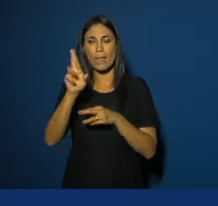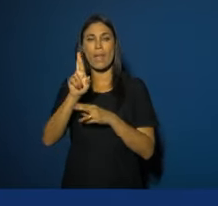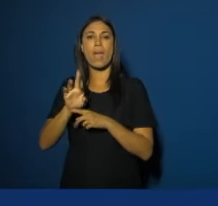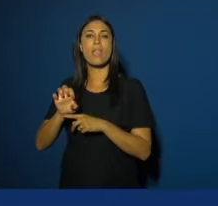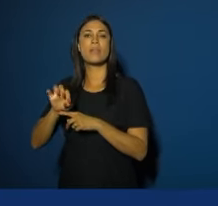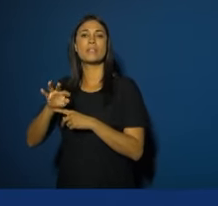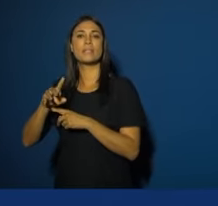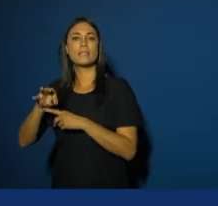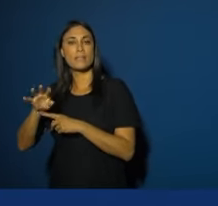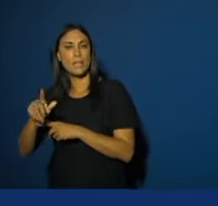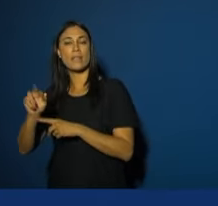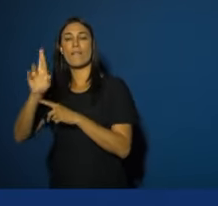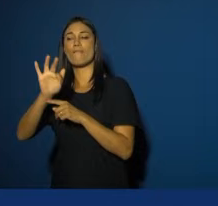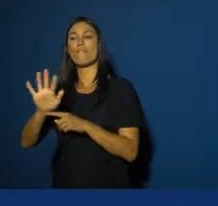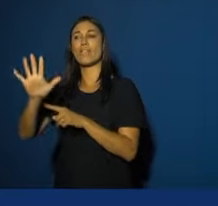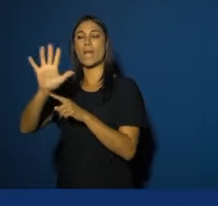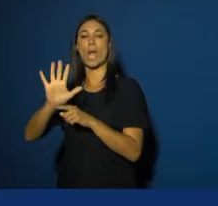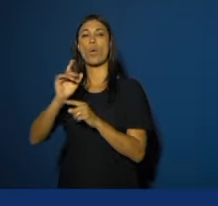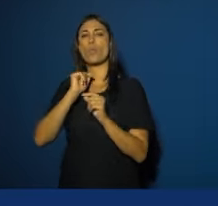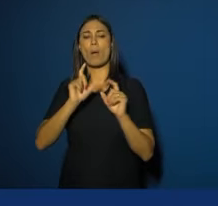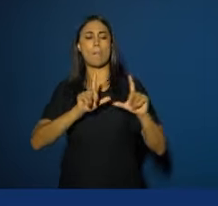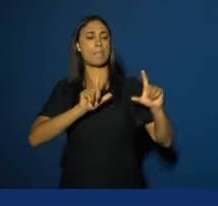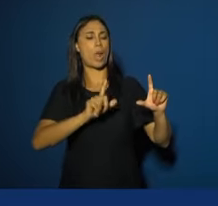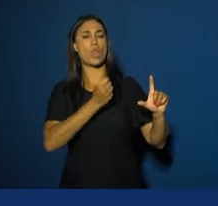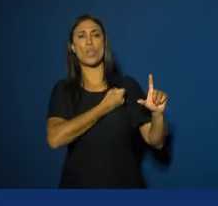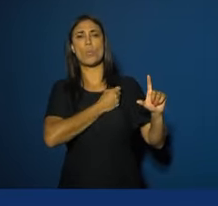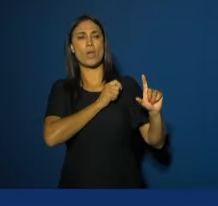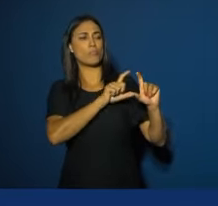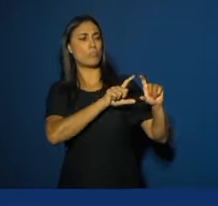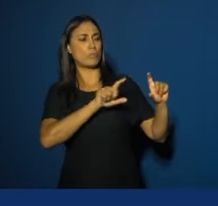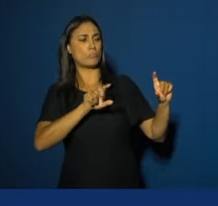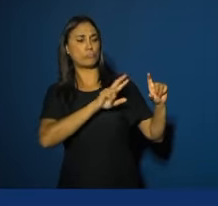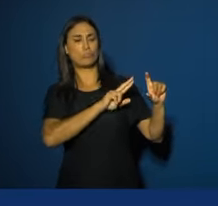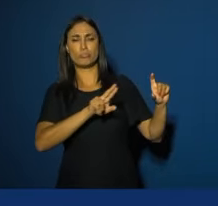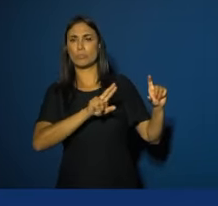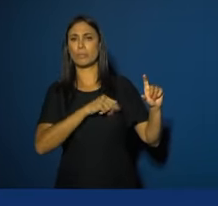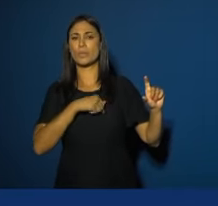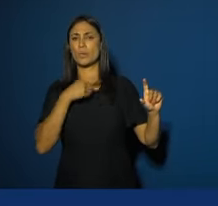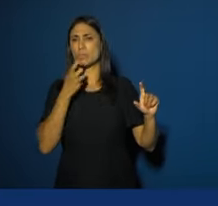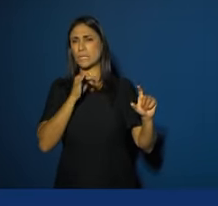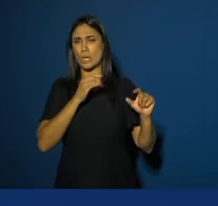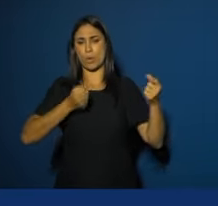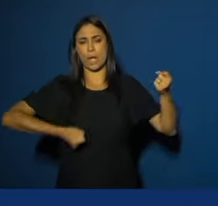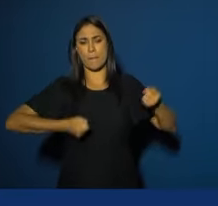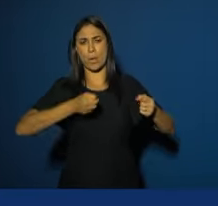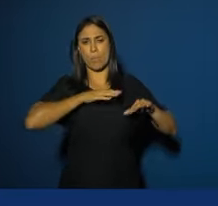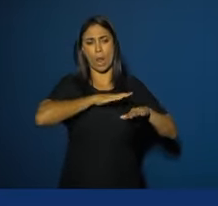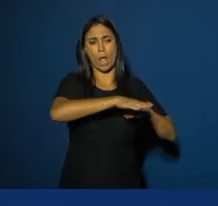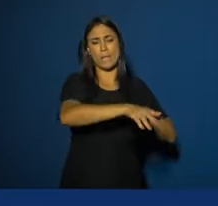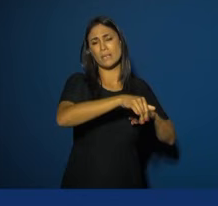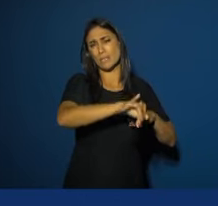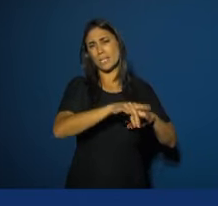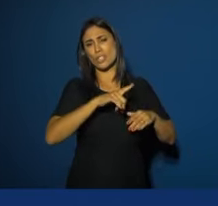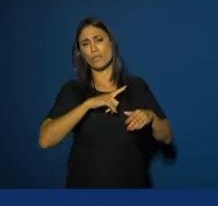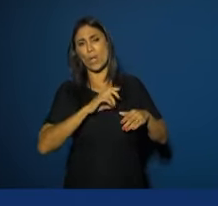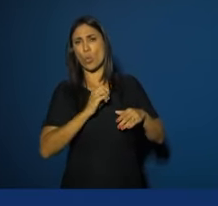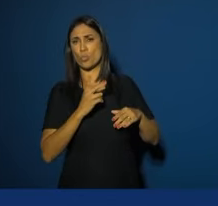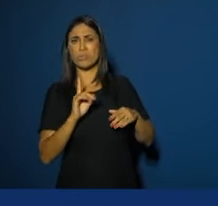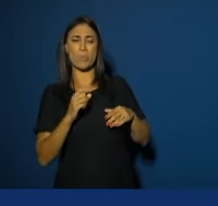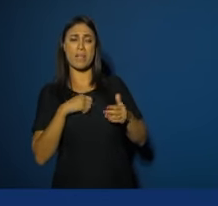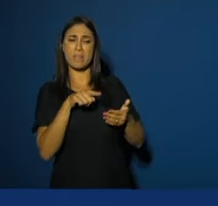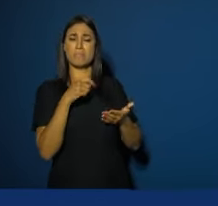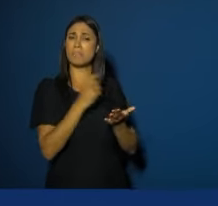com a placa do camão triangula quando camão passa está cheio independentemente se tiver o eixo suspenso Pag